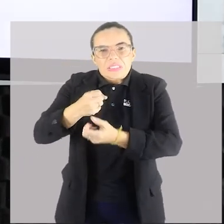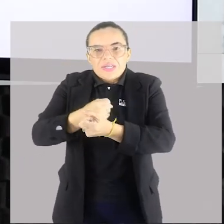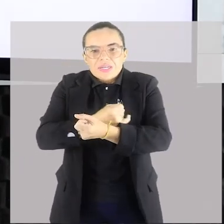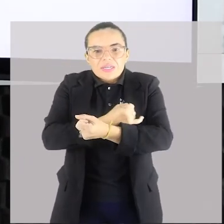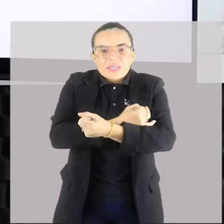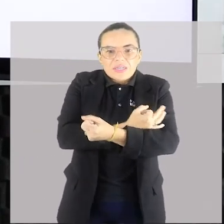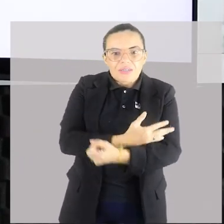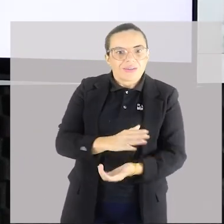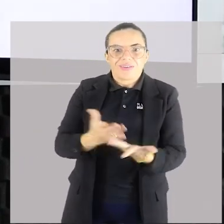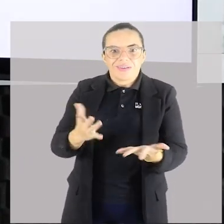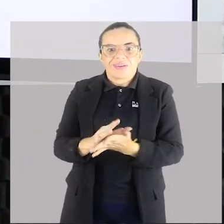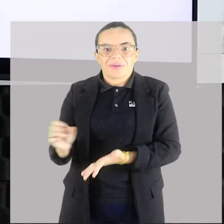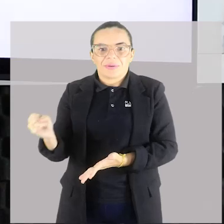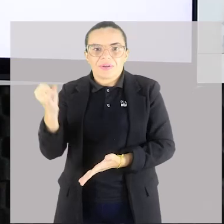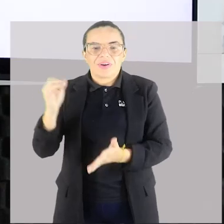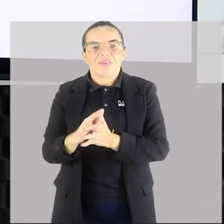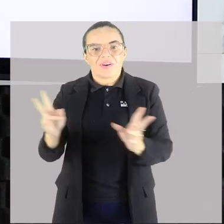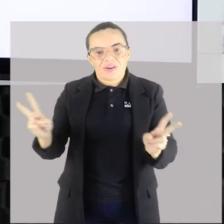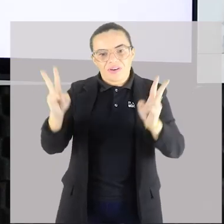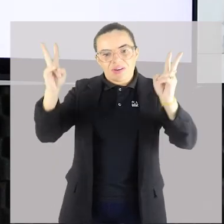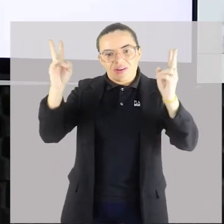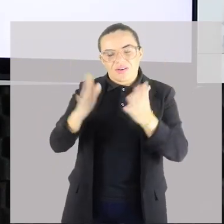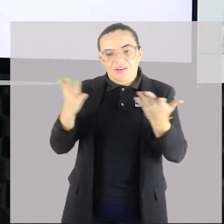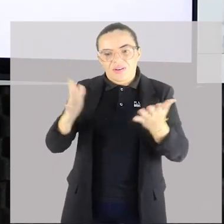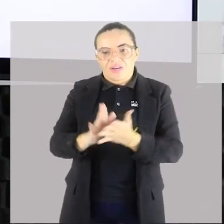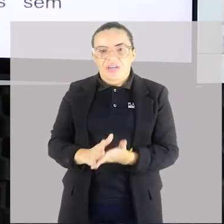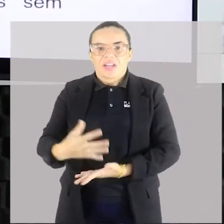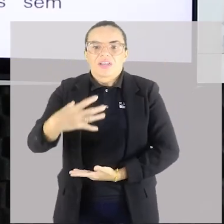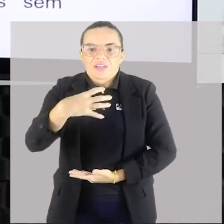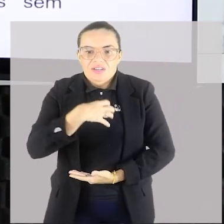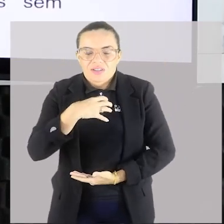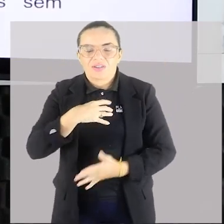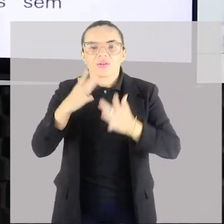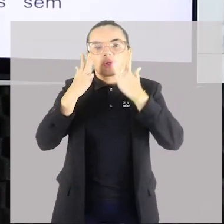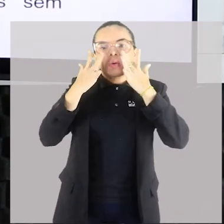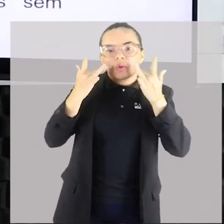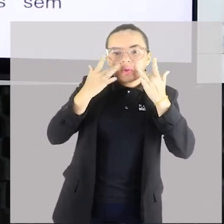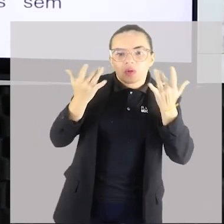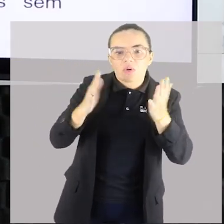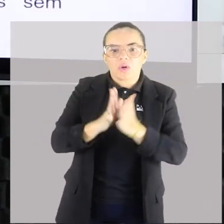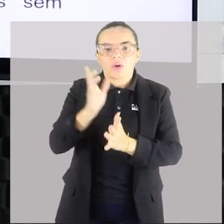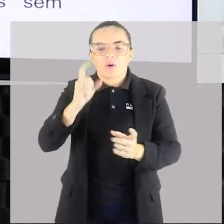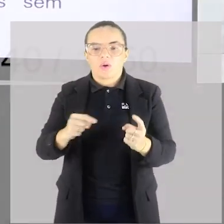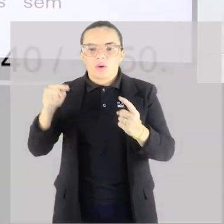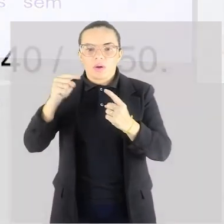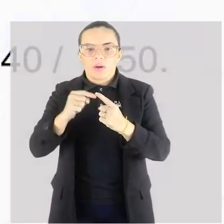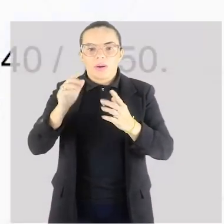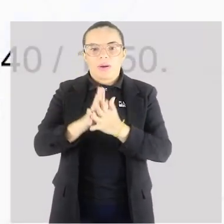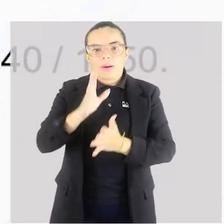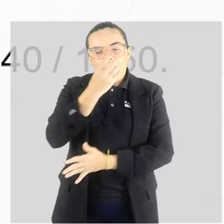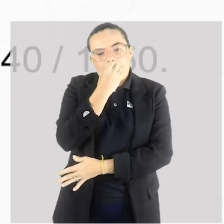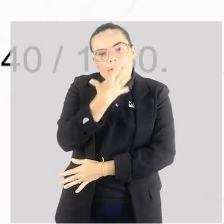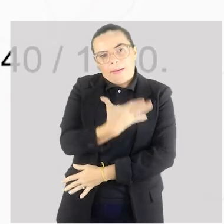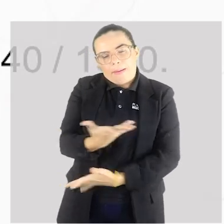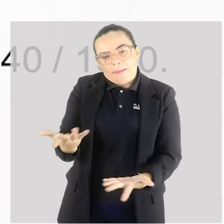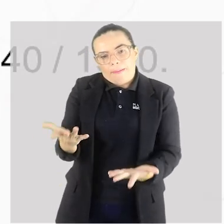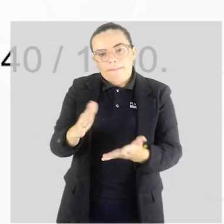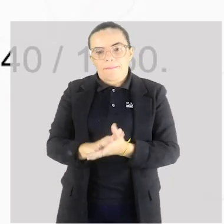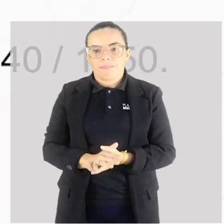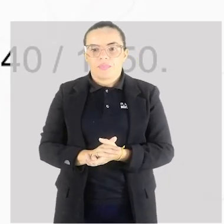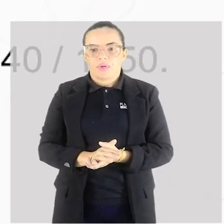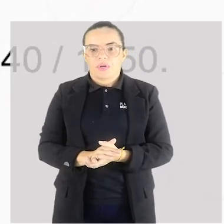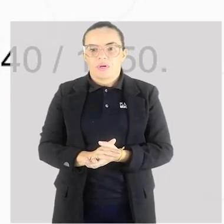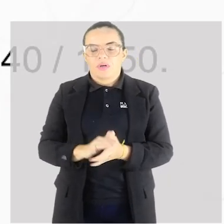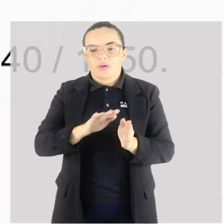a pessoa não só participa montando a obra, mas ela participa sentindo a obra. Esse é o objetivo. Bom, a gente sai do